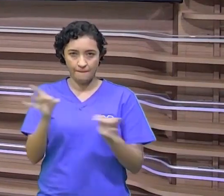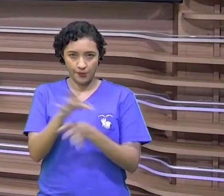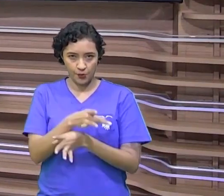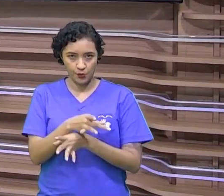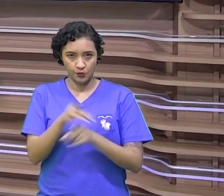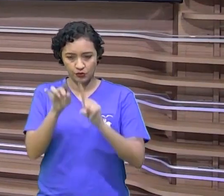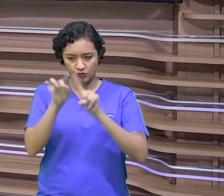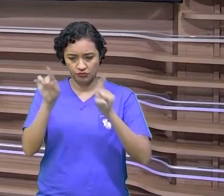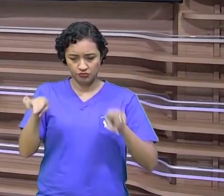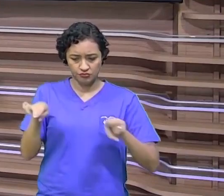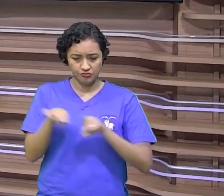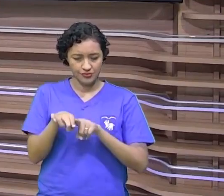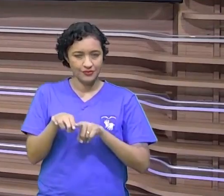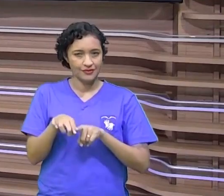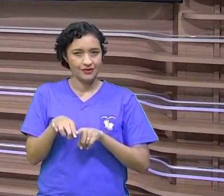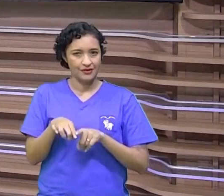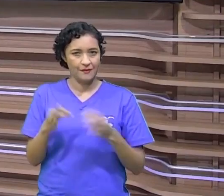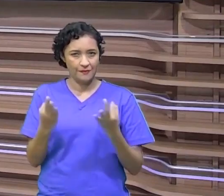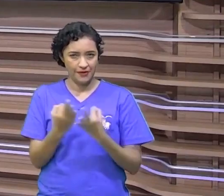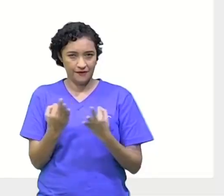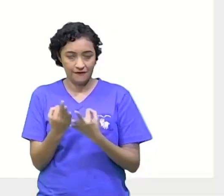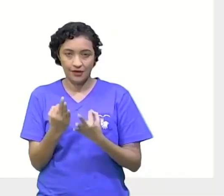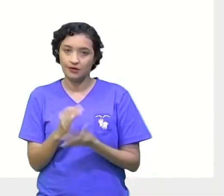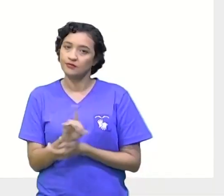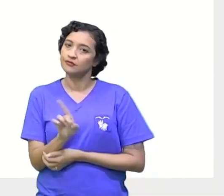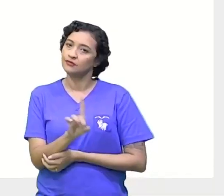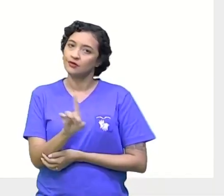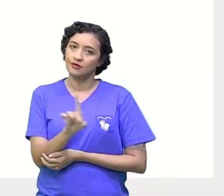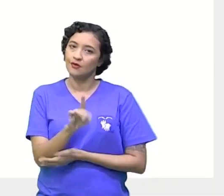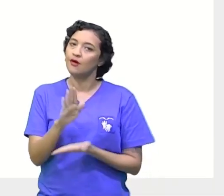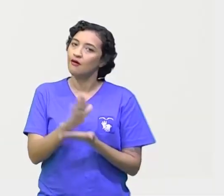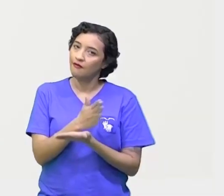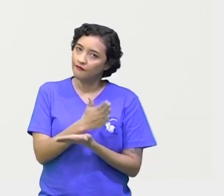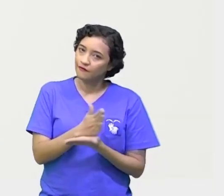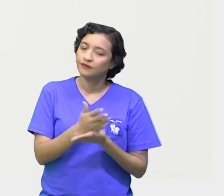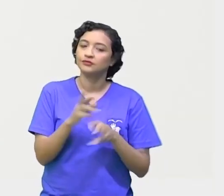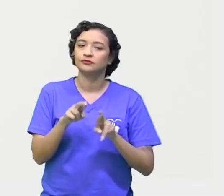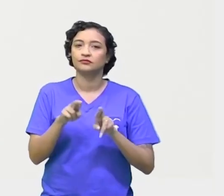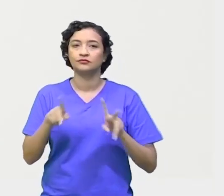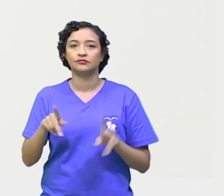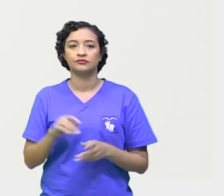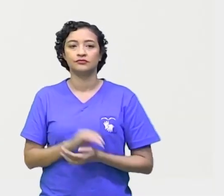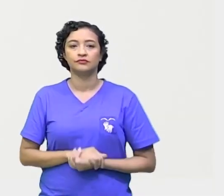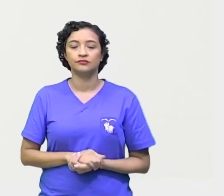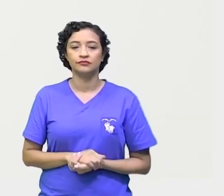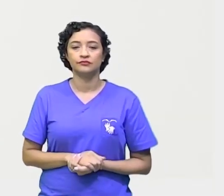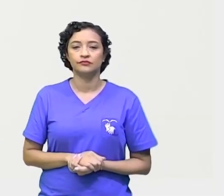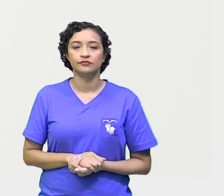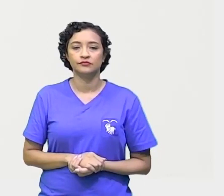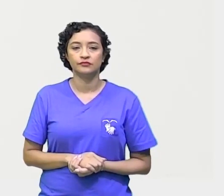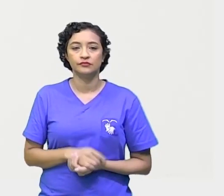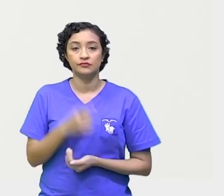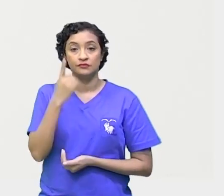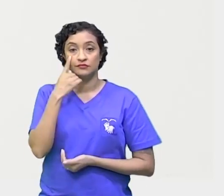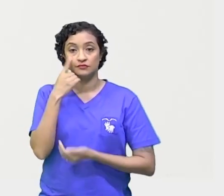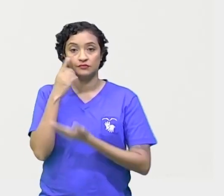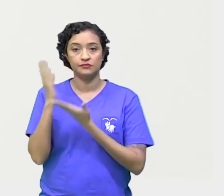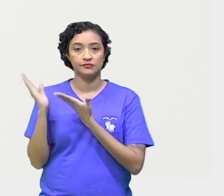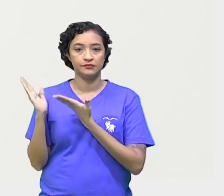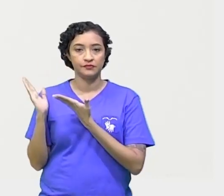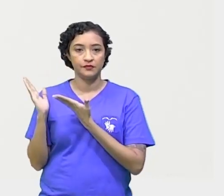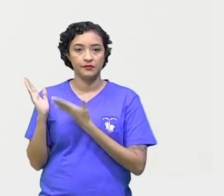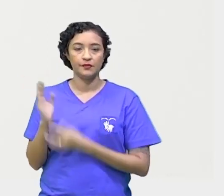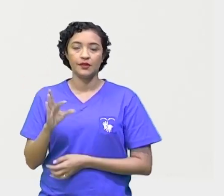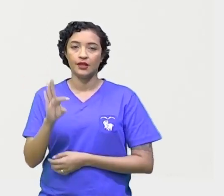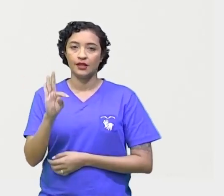malha quadriculada perímetro Tá certo jogo aqui comigo na tela é bom Telma